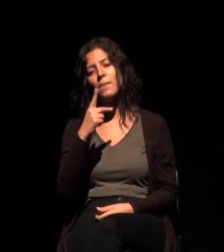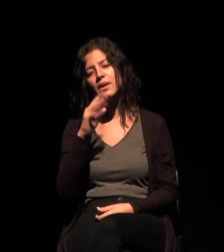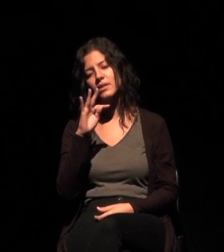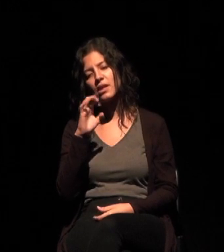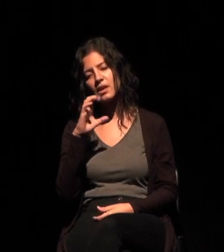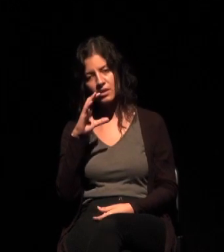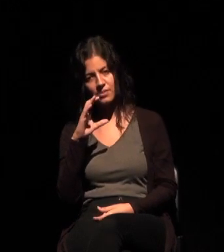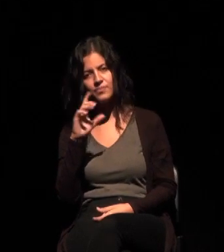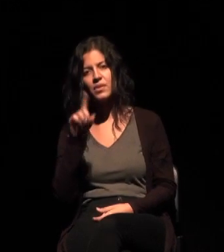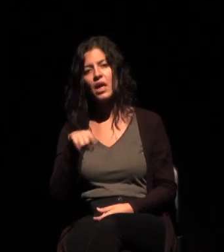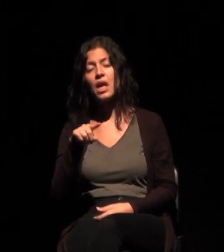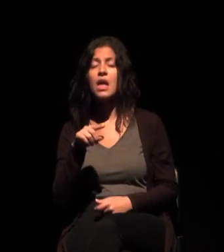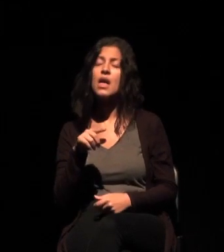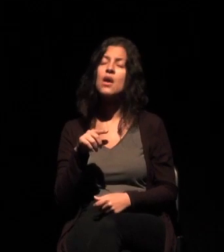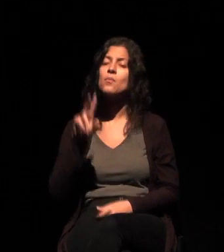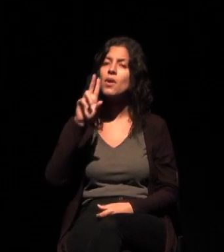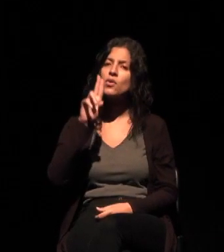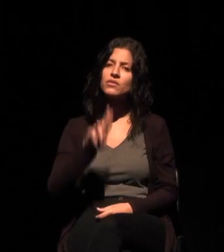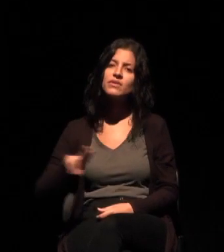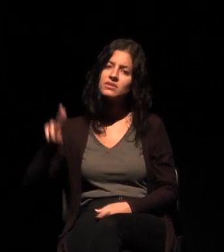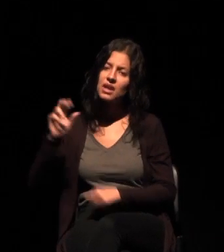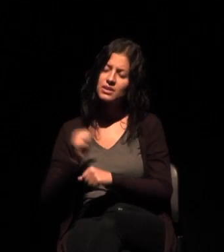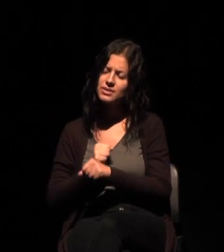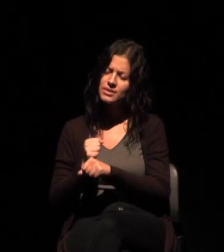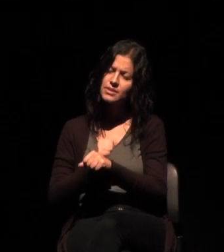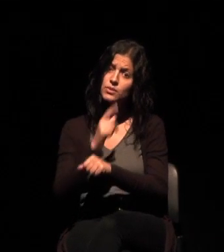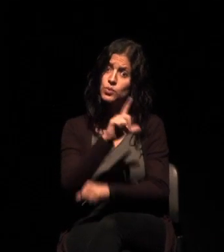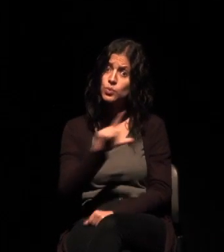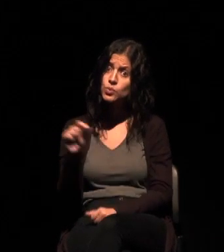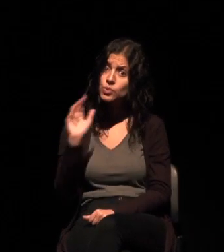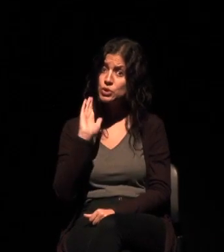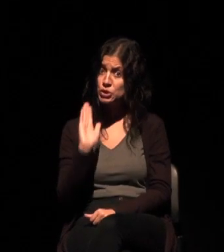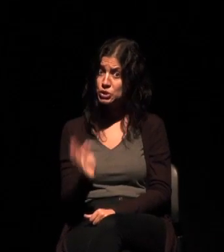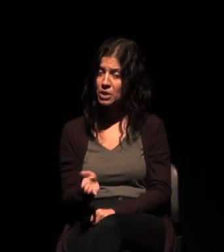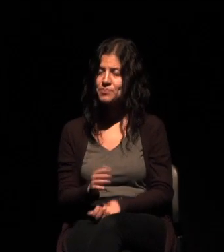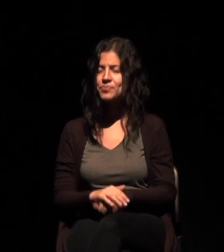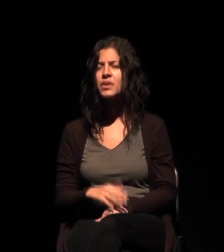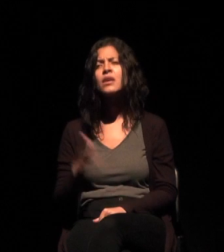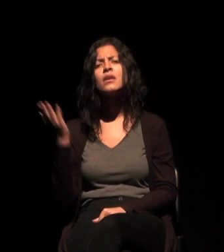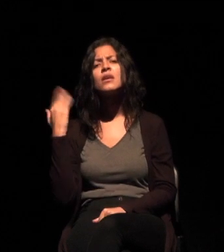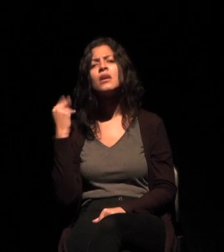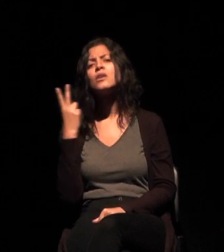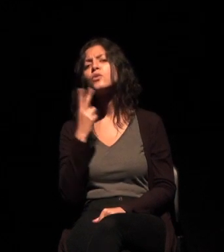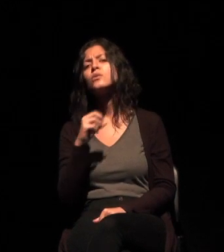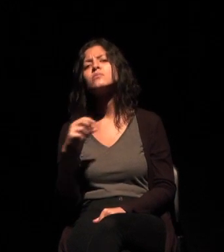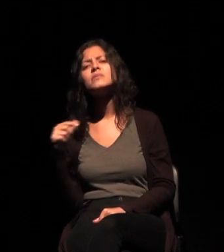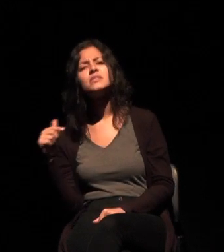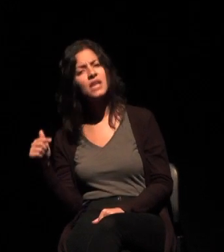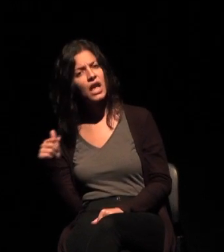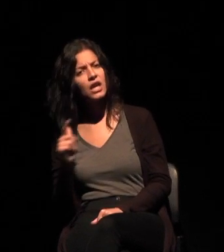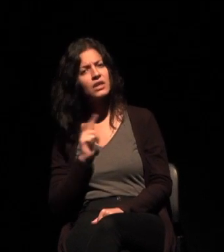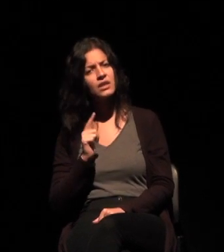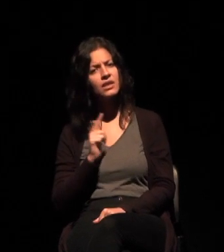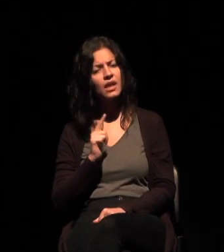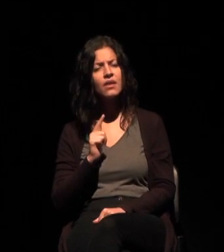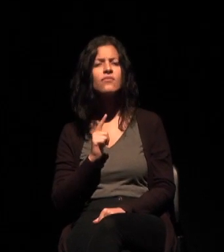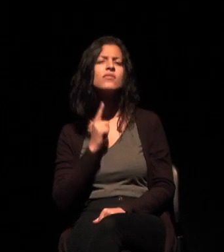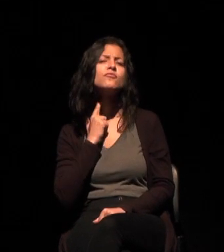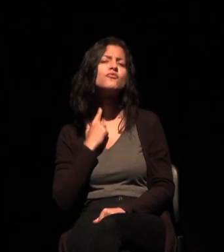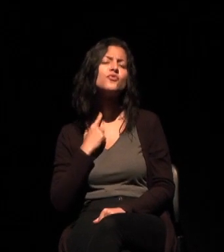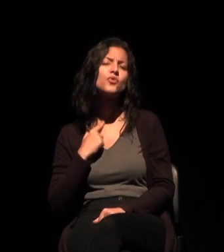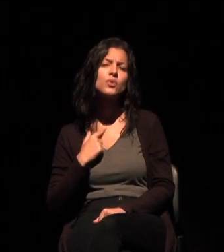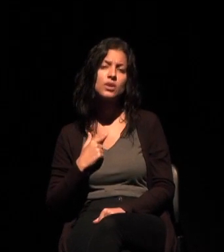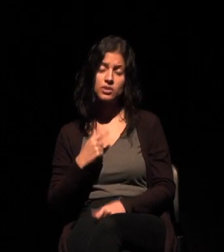é importante é em 2007 com o propósito de apoiar a criação de